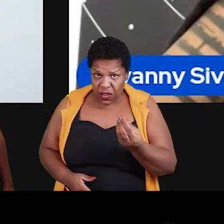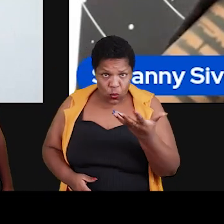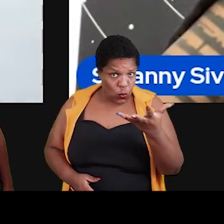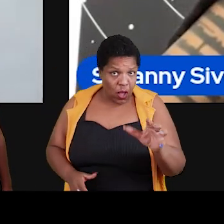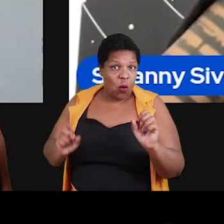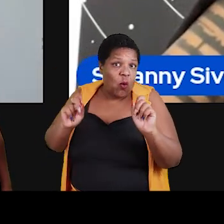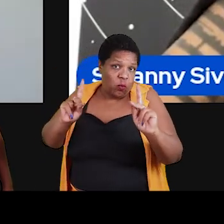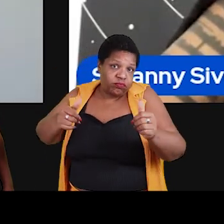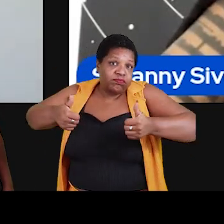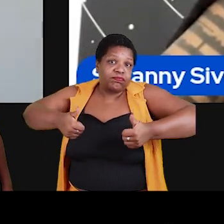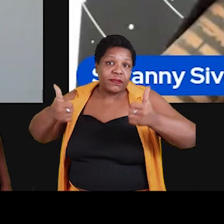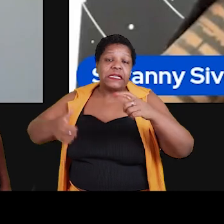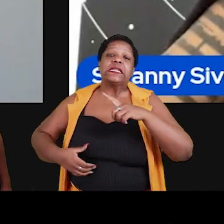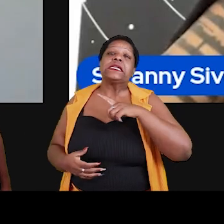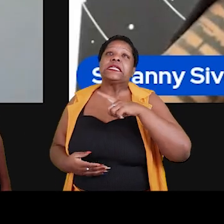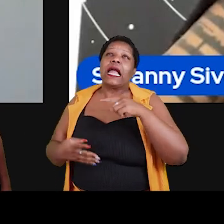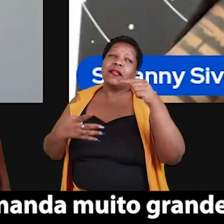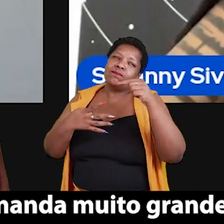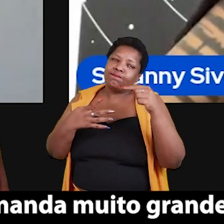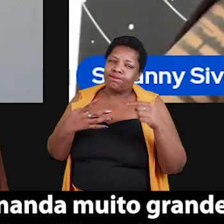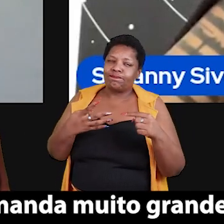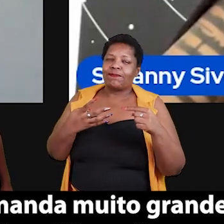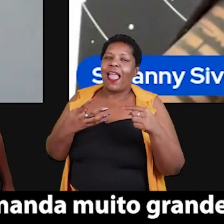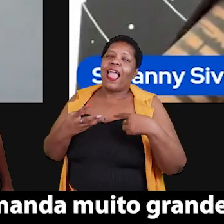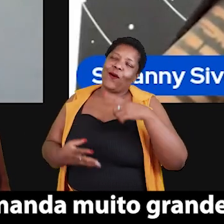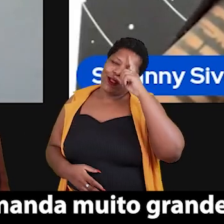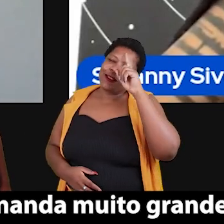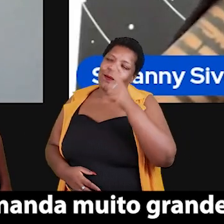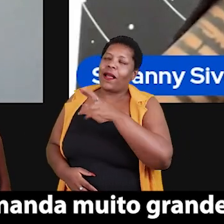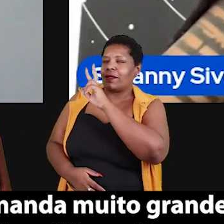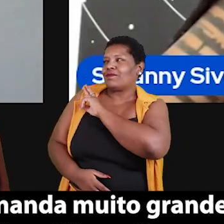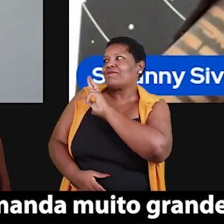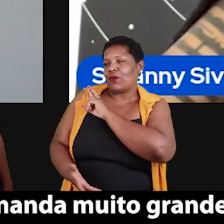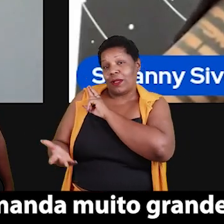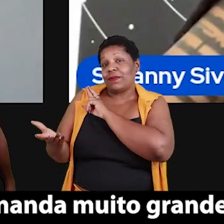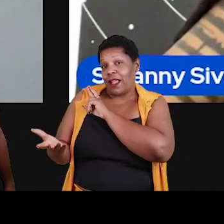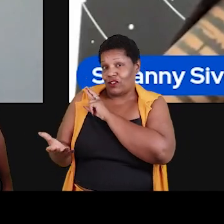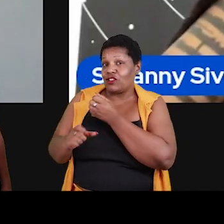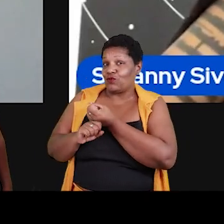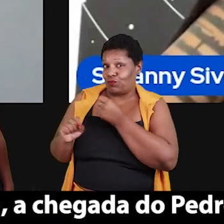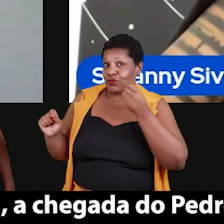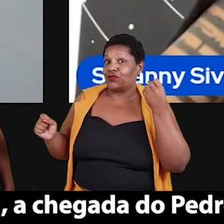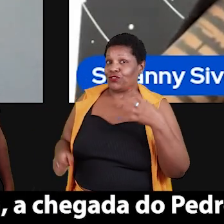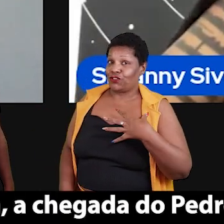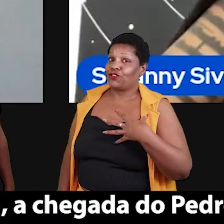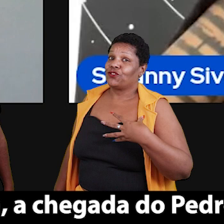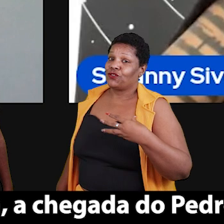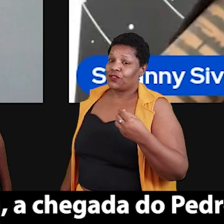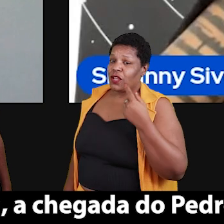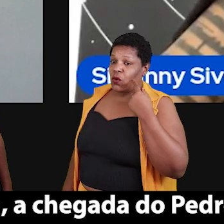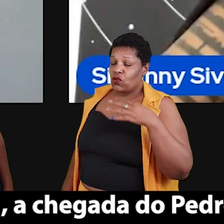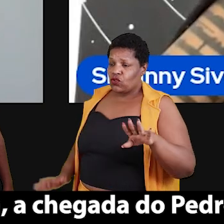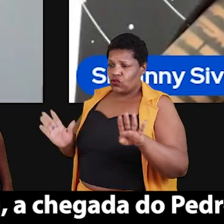né? Porque tem uma questão, é uma demanda muito grande você ter filho, né? E para mim a